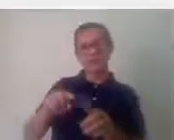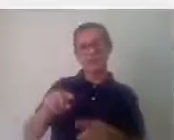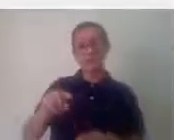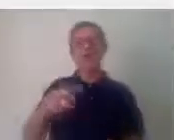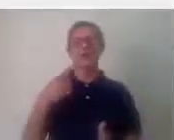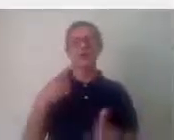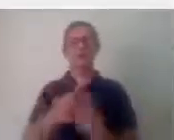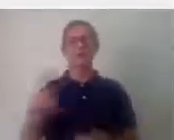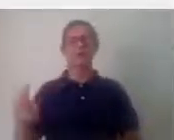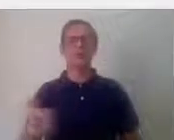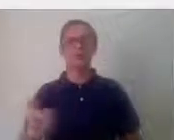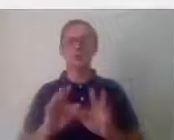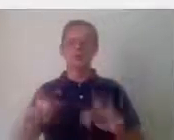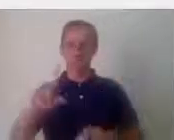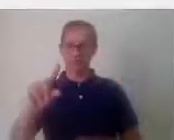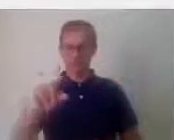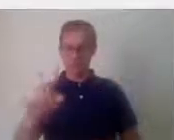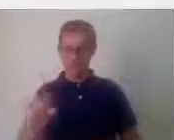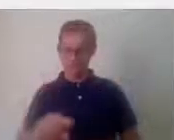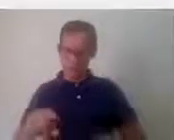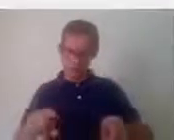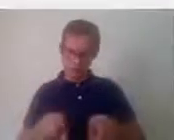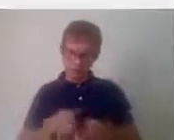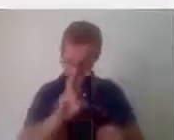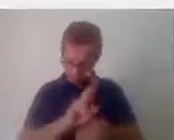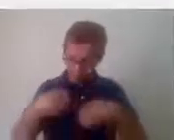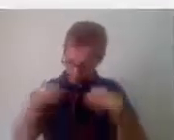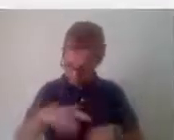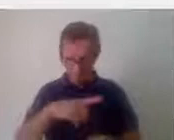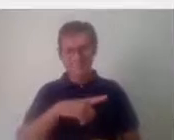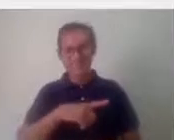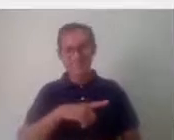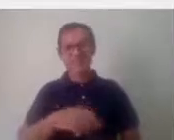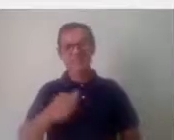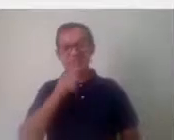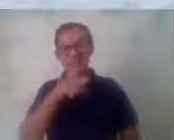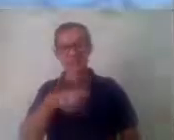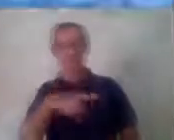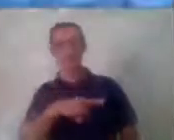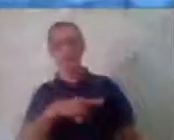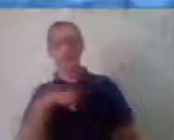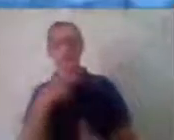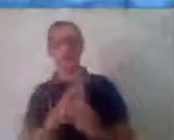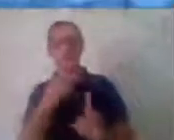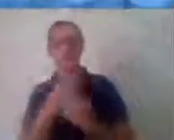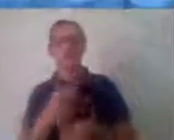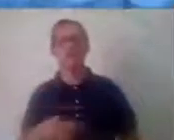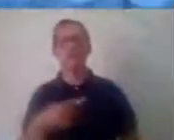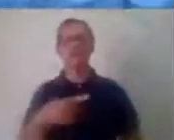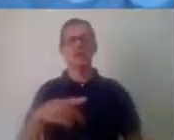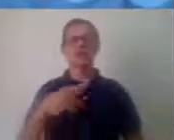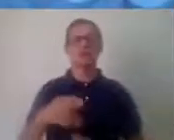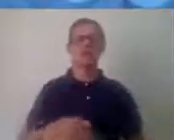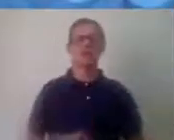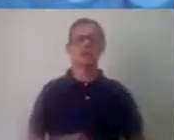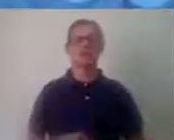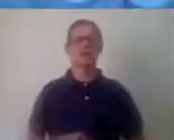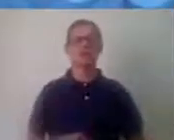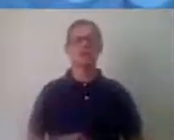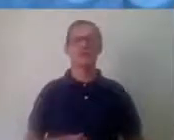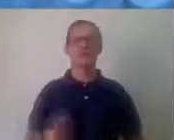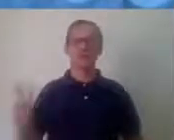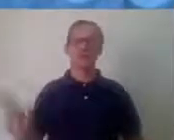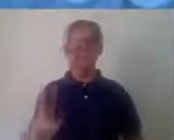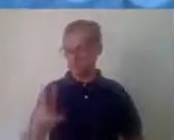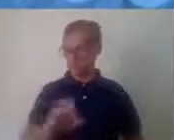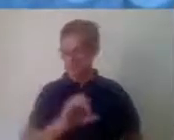valor. Um ponto de atenção que você precisa ter quando você vai encontrar aí o valor